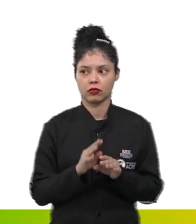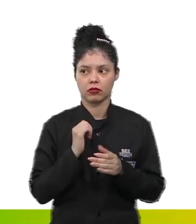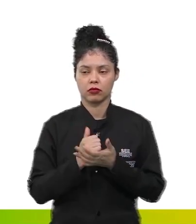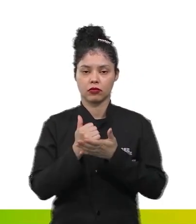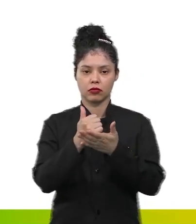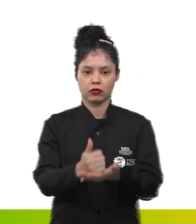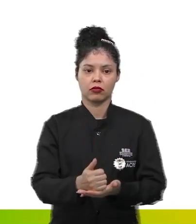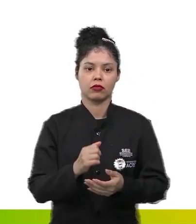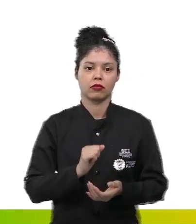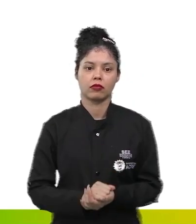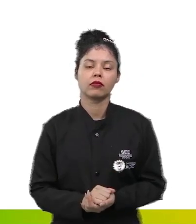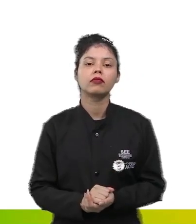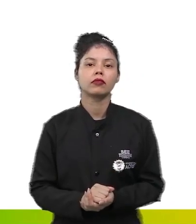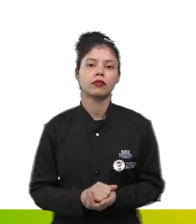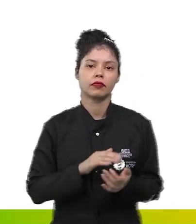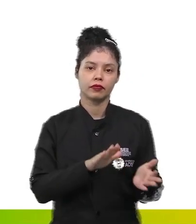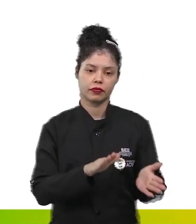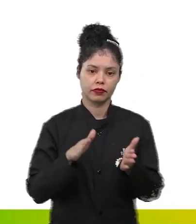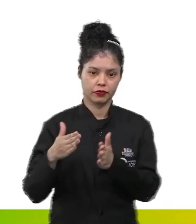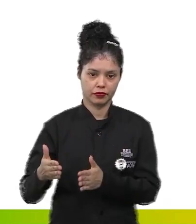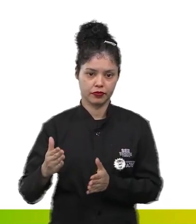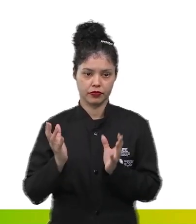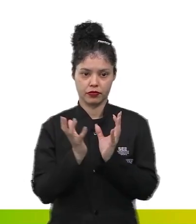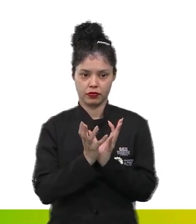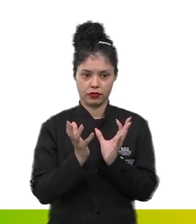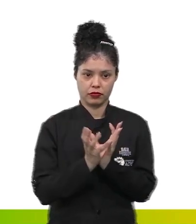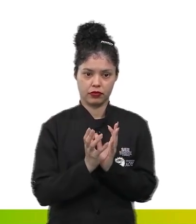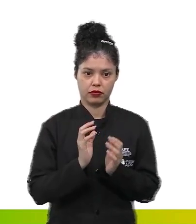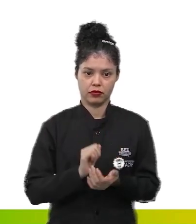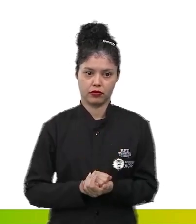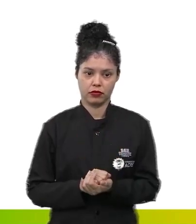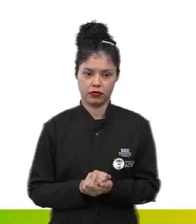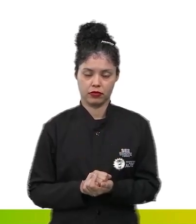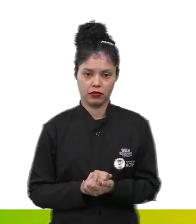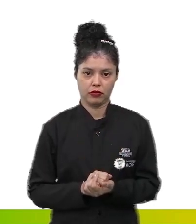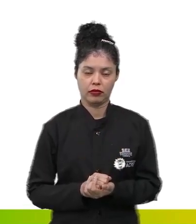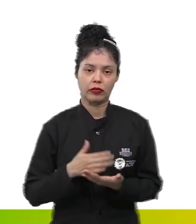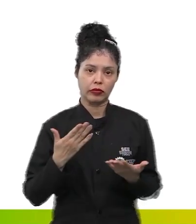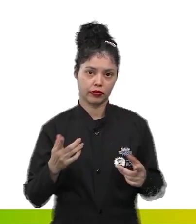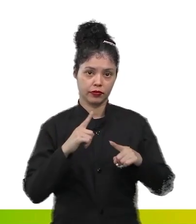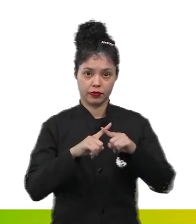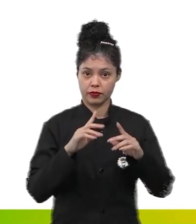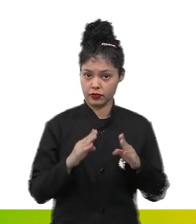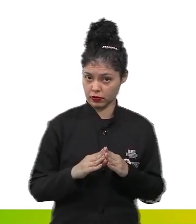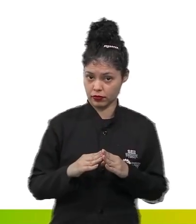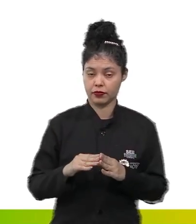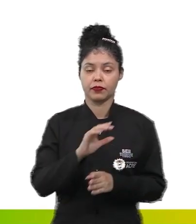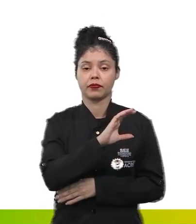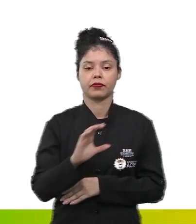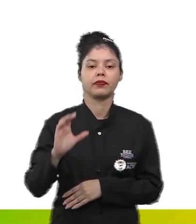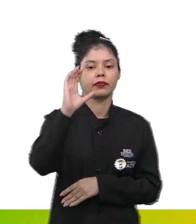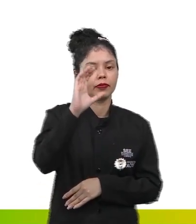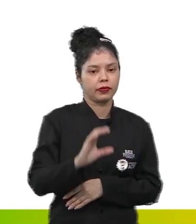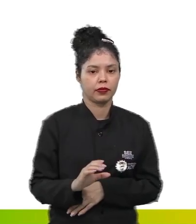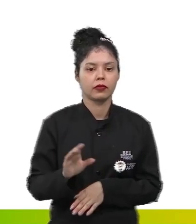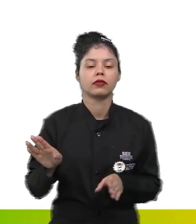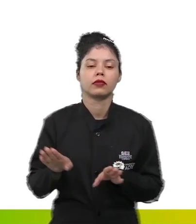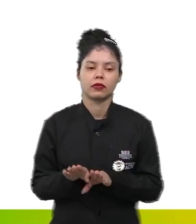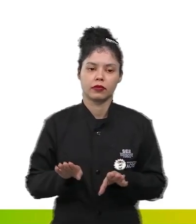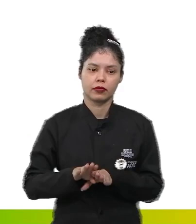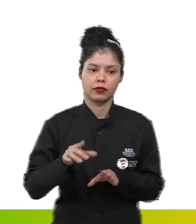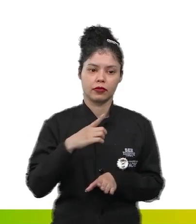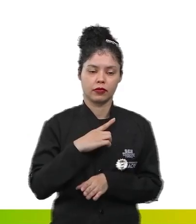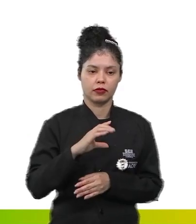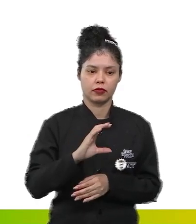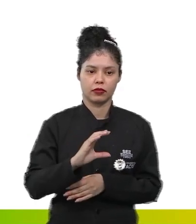aos seringueiros, a partir dessas comunidades eclesiais de base. E a Igreja Católica também tinha a Comissão Pastoral